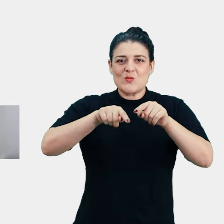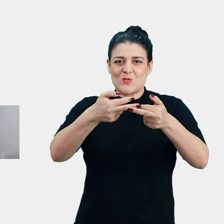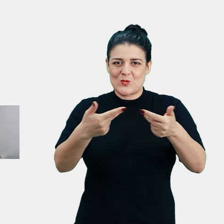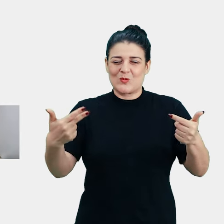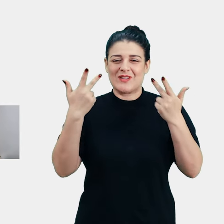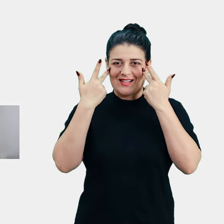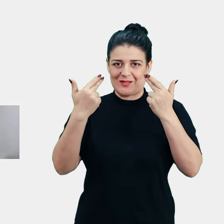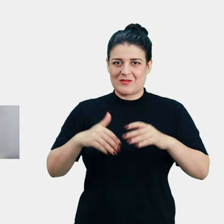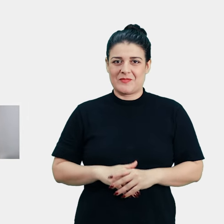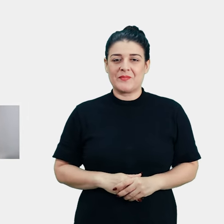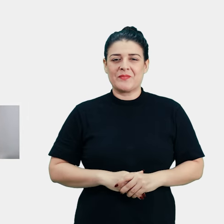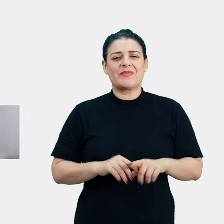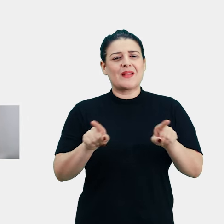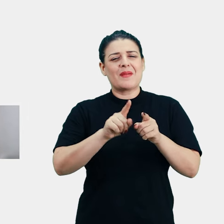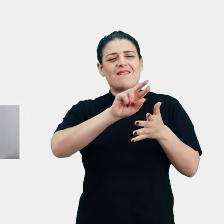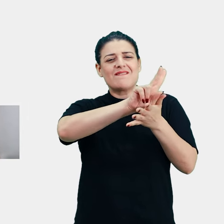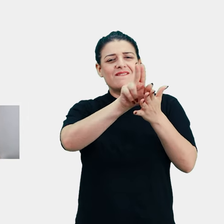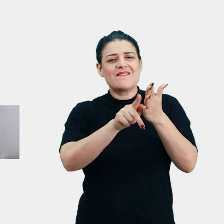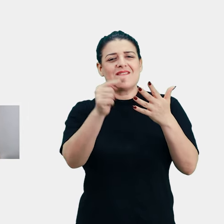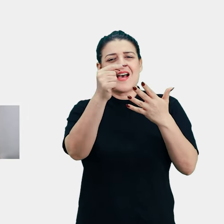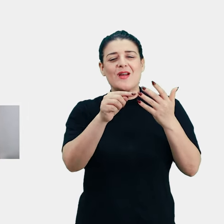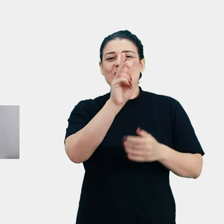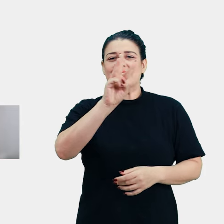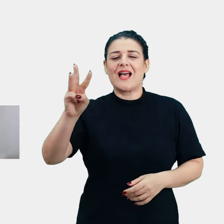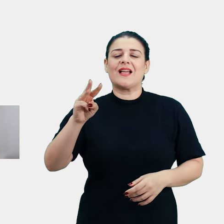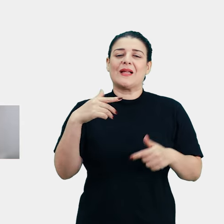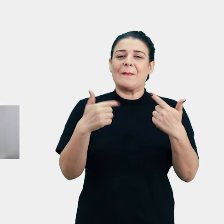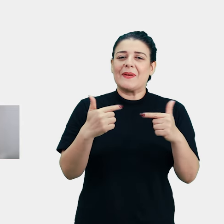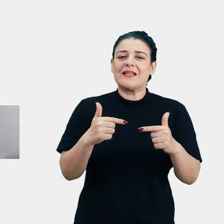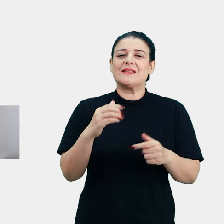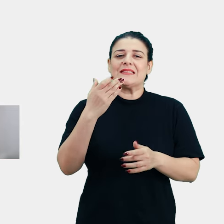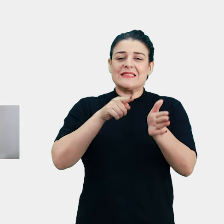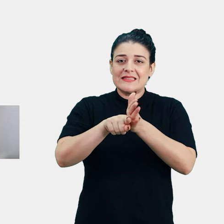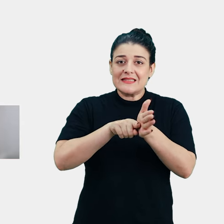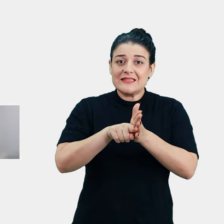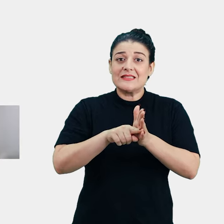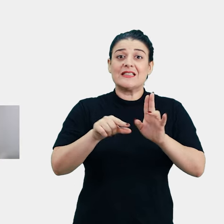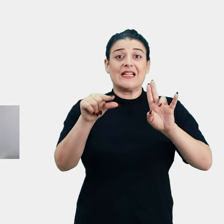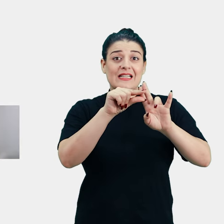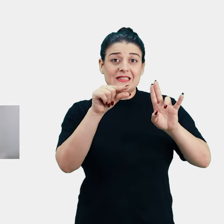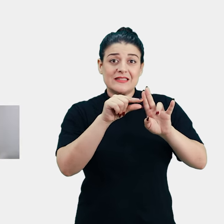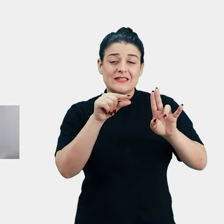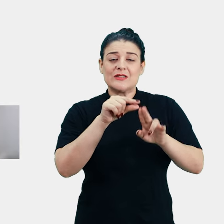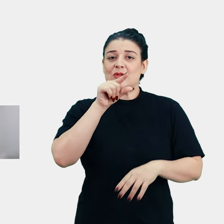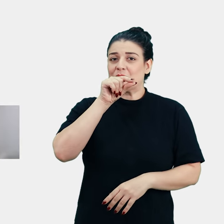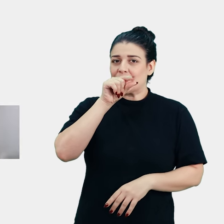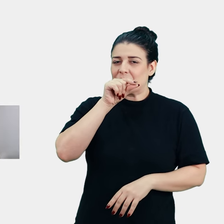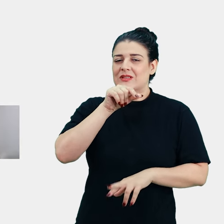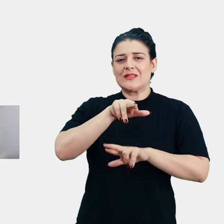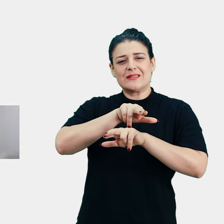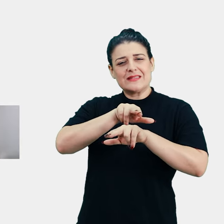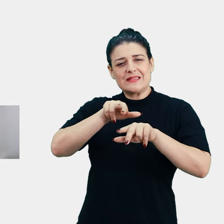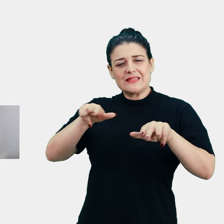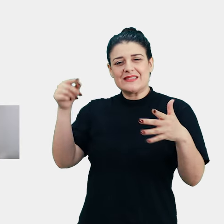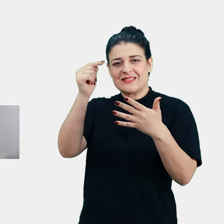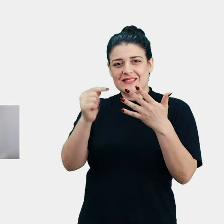E aqui, páginas, de emprego científica, né, o LinkedIn, o Twitter, o ResearchGate,